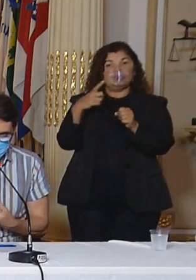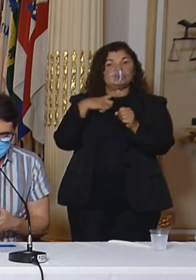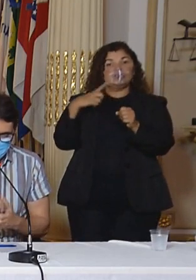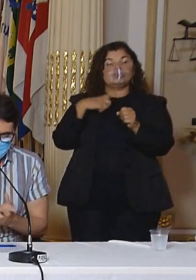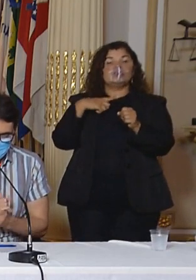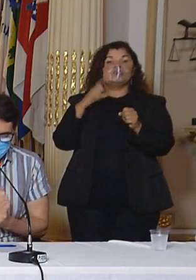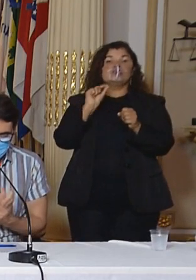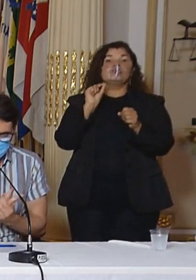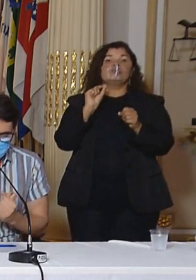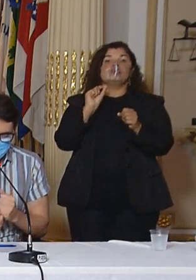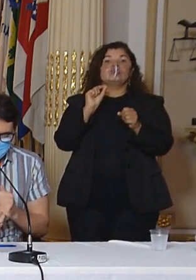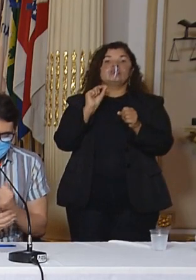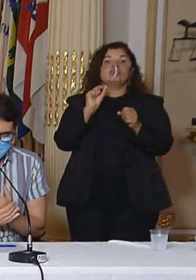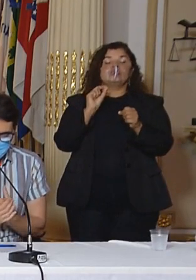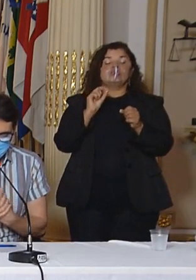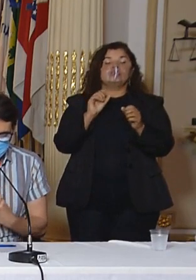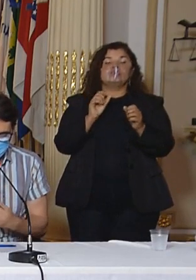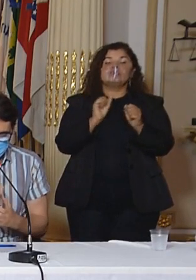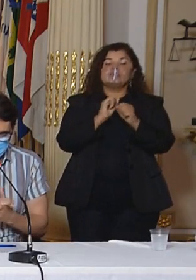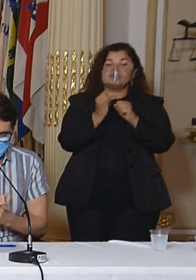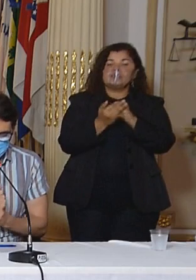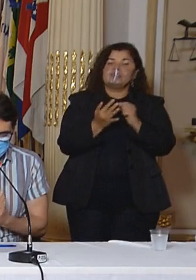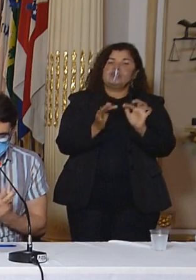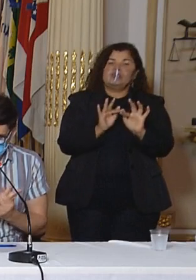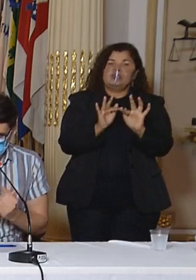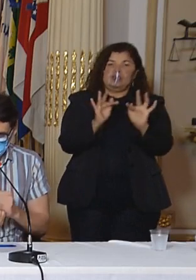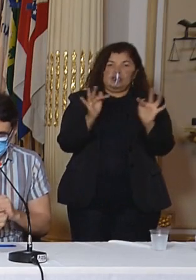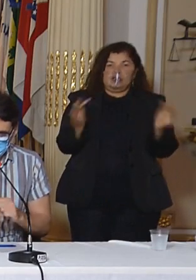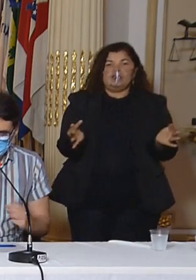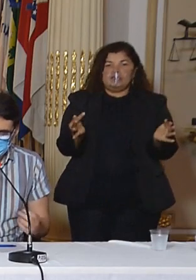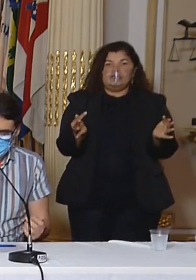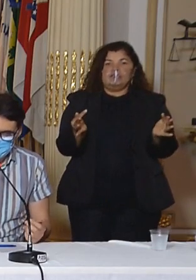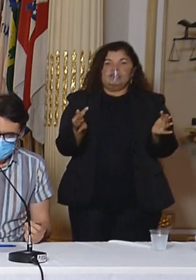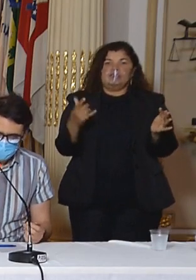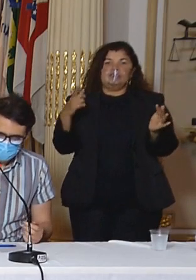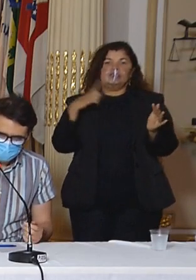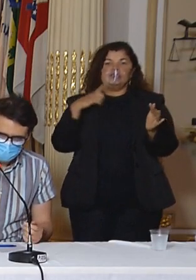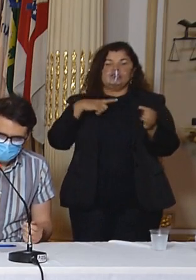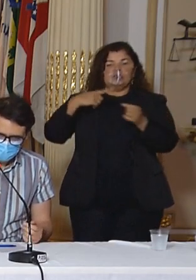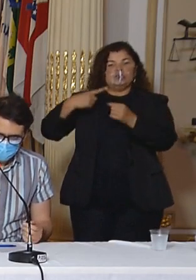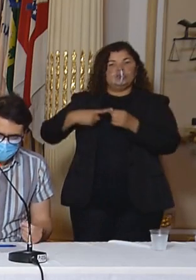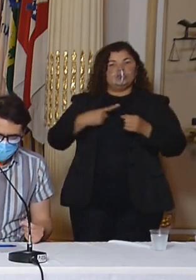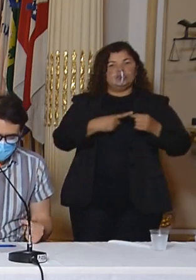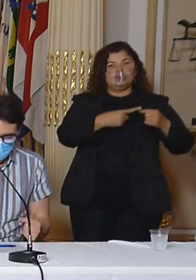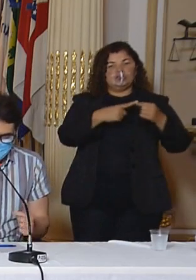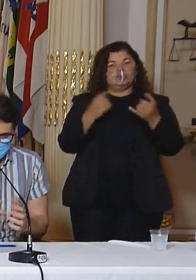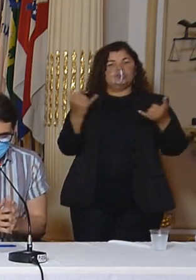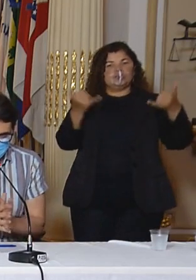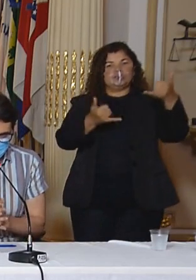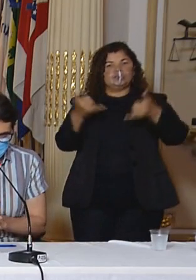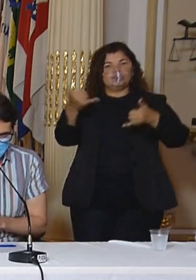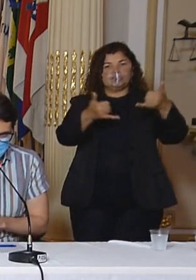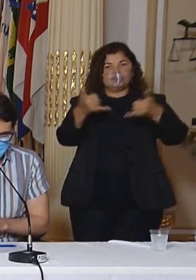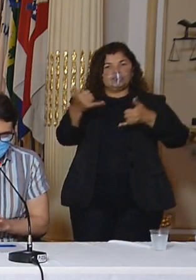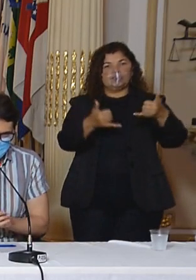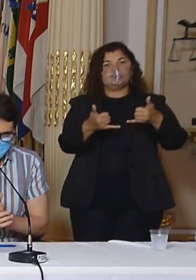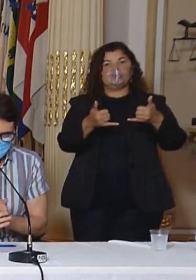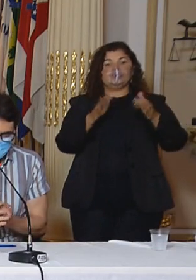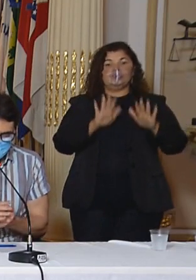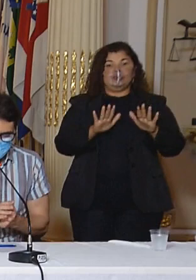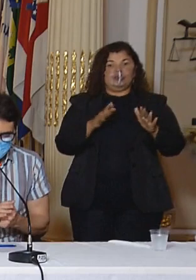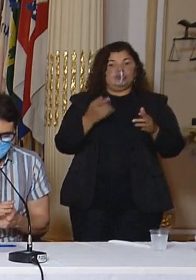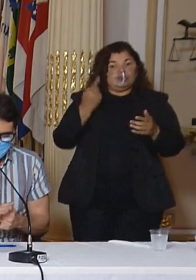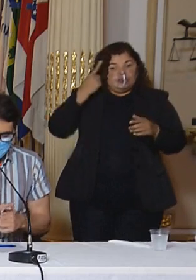de casos leves, né, que são alimentados pelos municípios e nem sempre são alimentados num único dia. Então, é